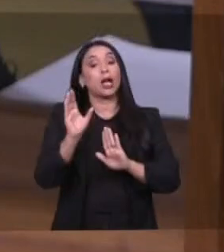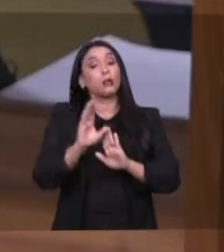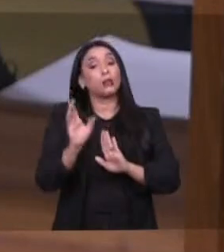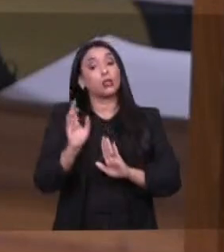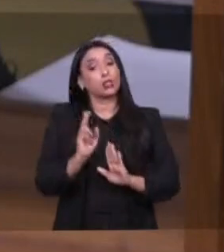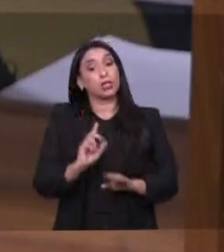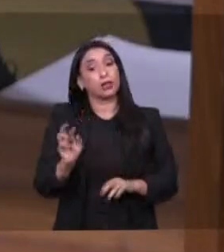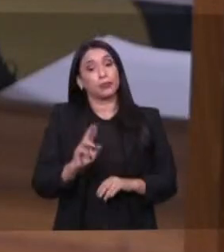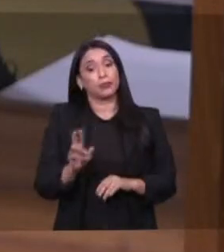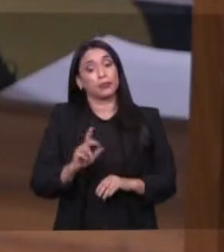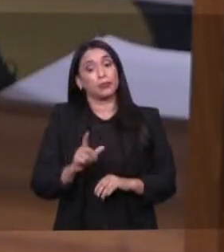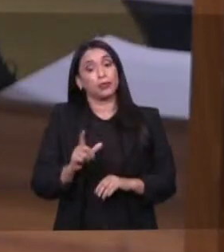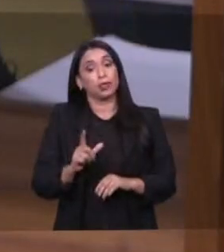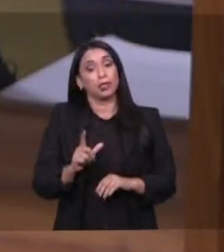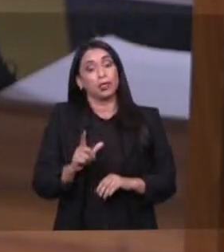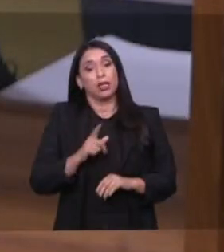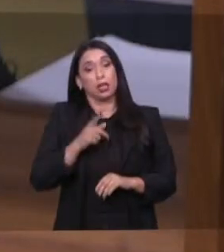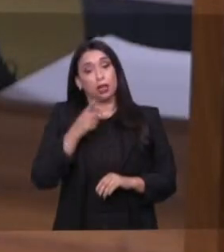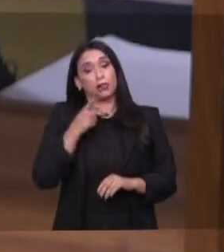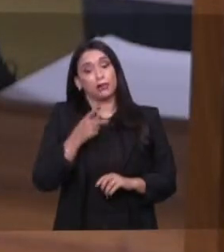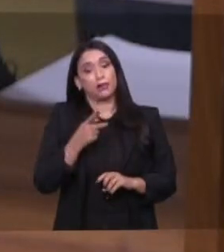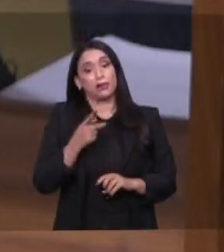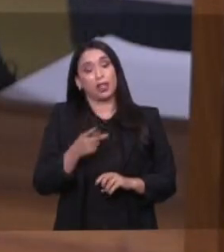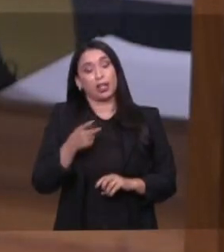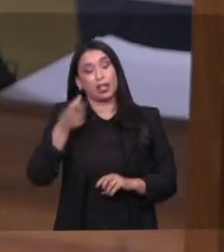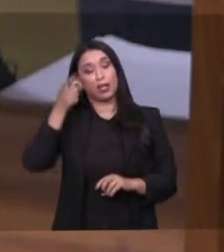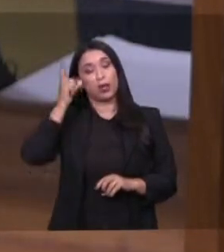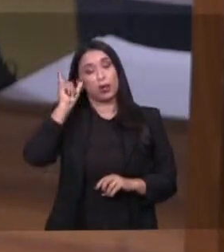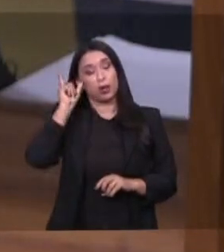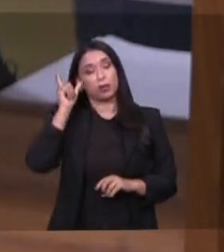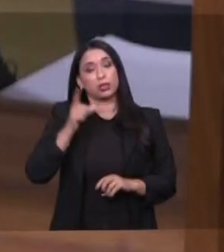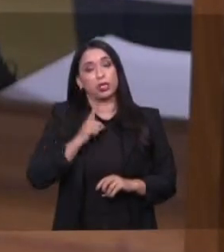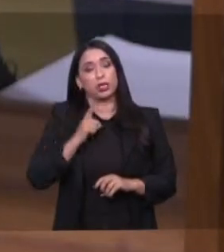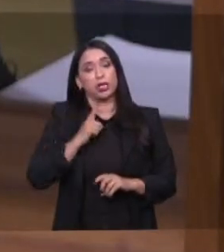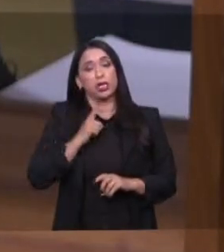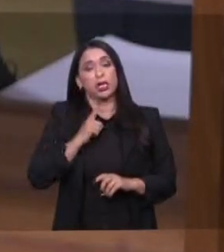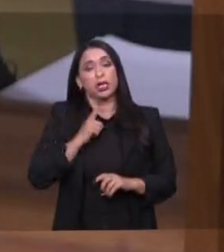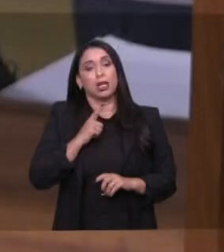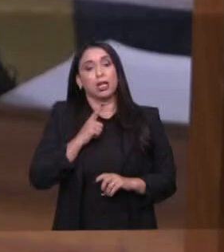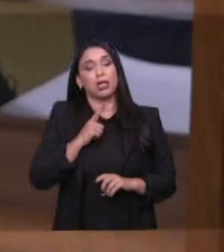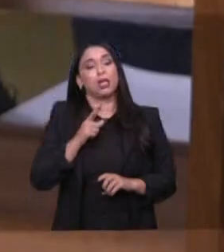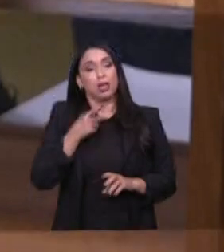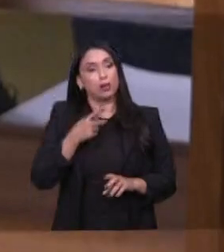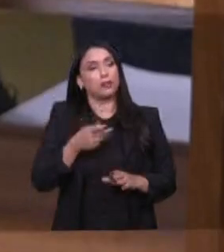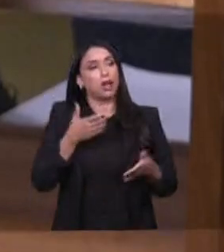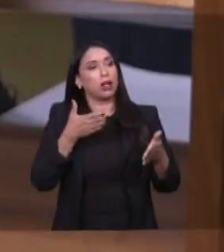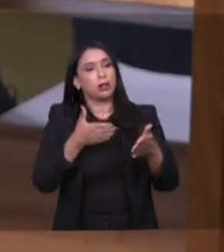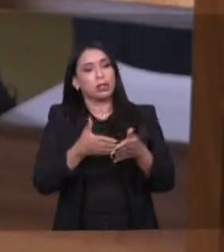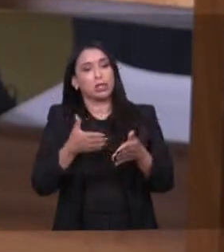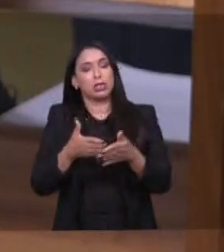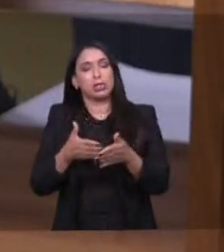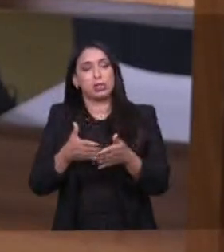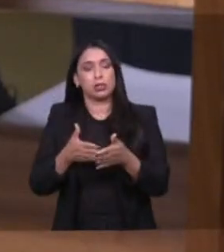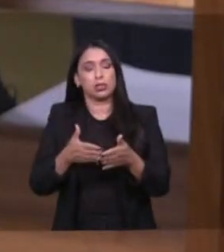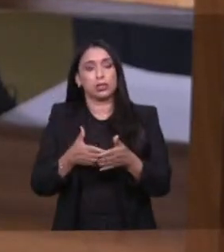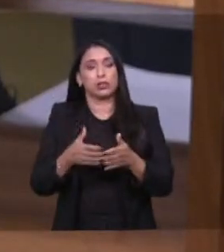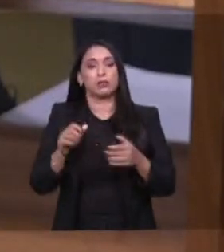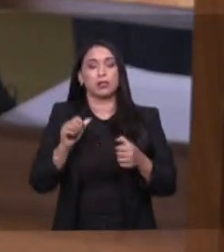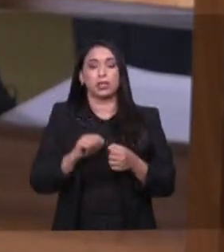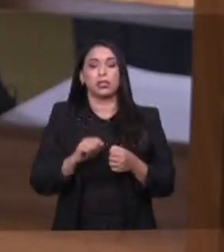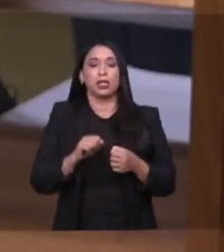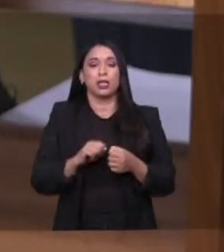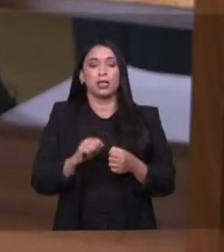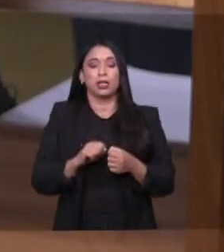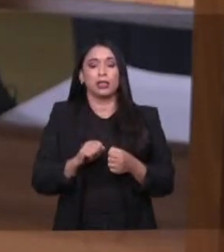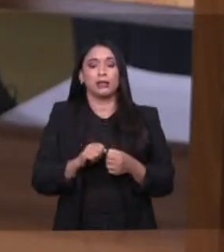eu faço isso. Isso. Eu disse isso na sessão de ontem. Eu determino as restrições a serem adotadas